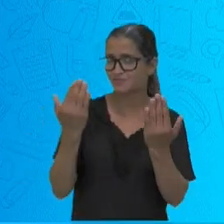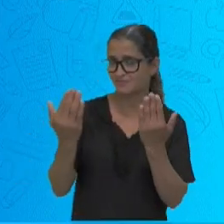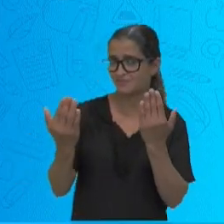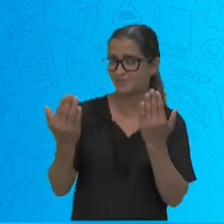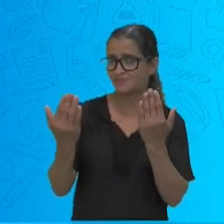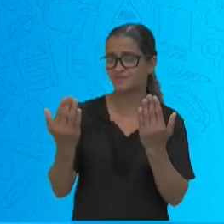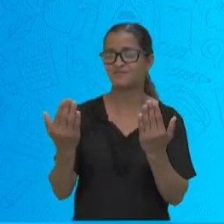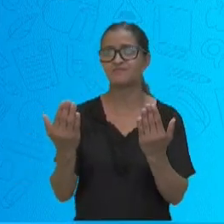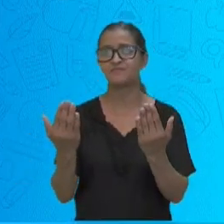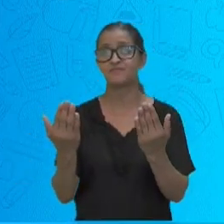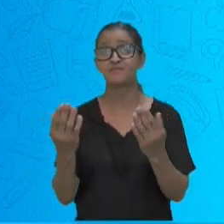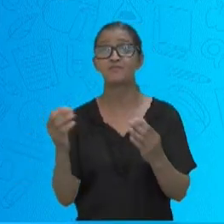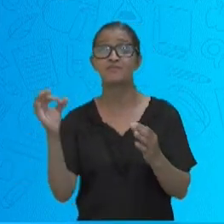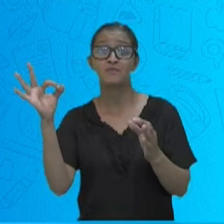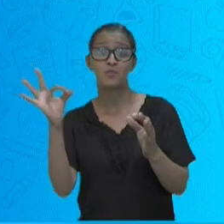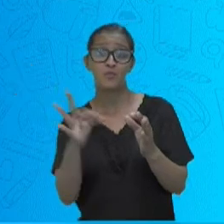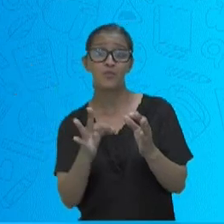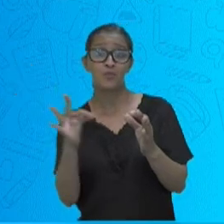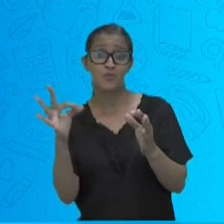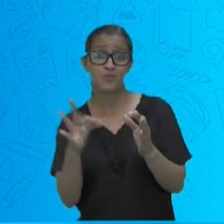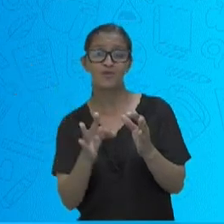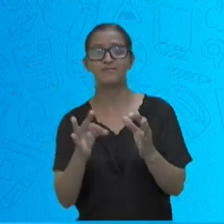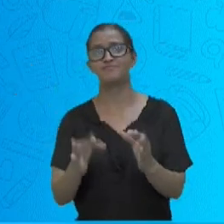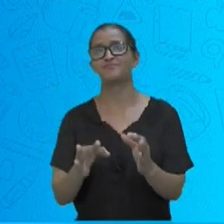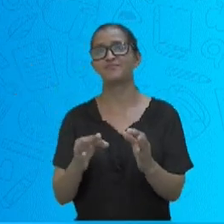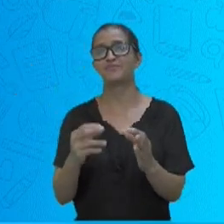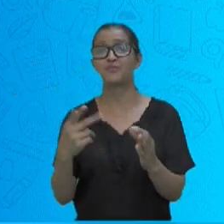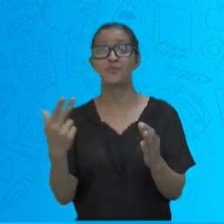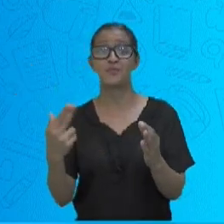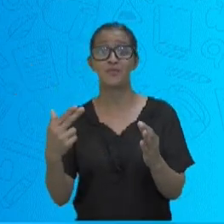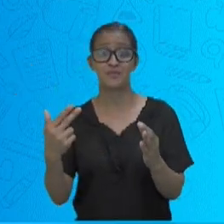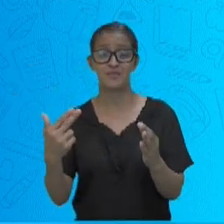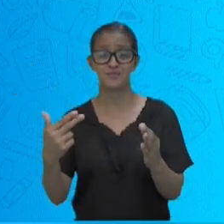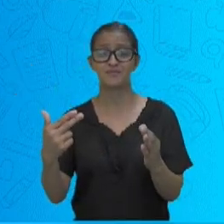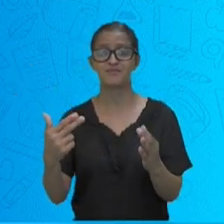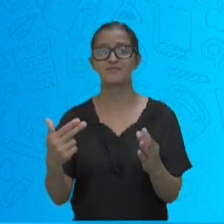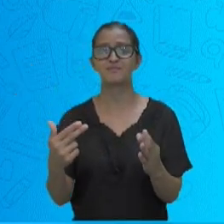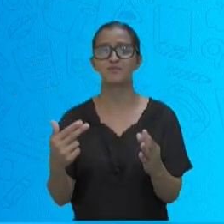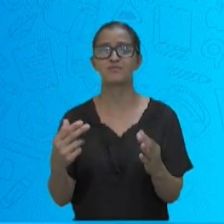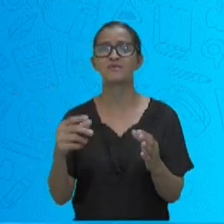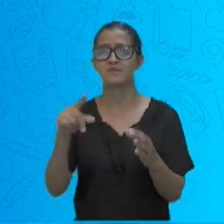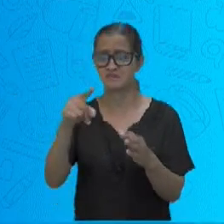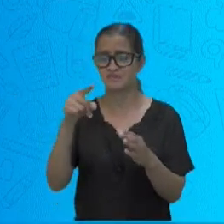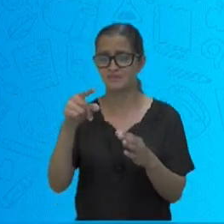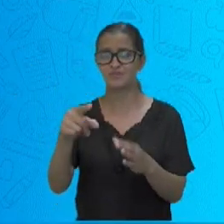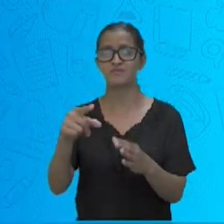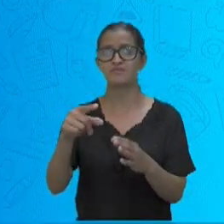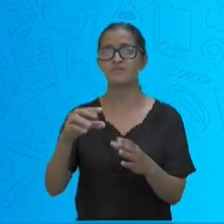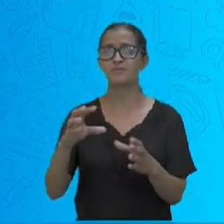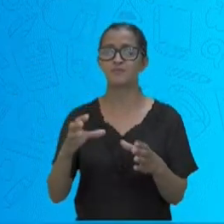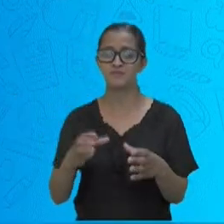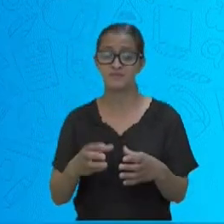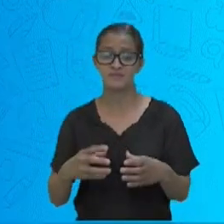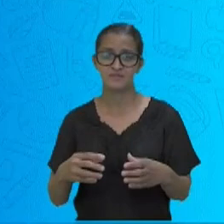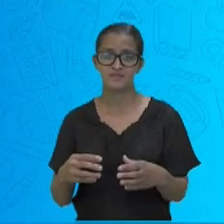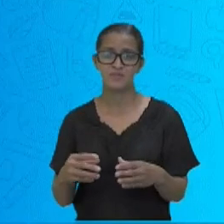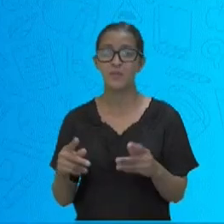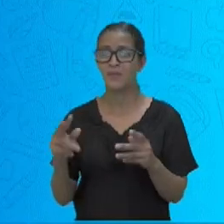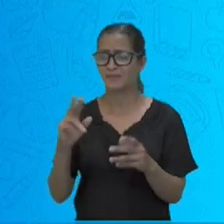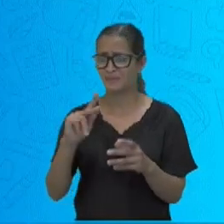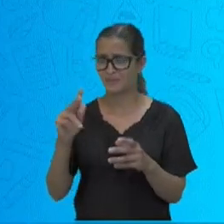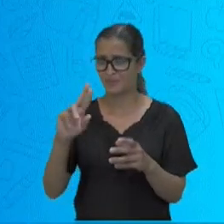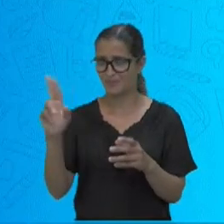todo em porcentagem. Nesse gráfico aqui que nós temos de setores com o apelido de gráfico de